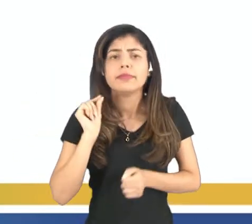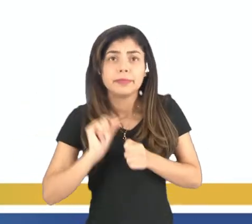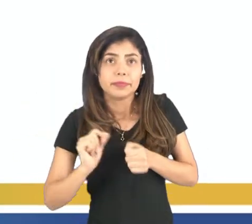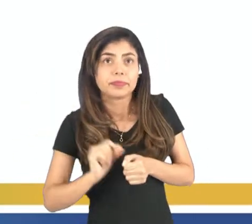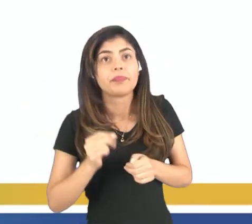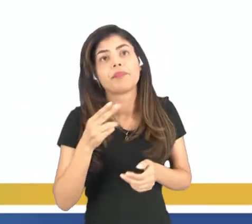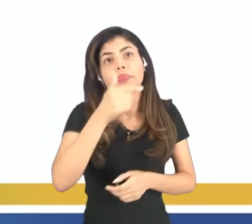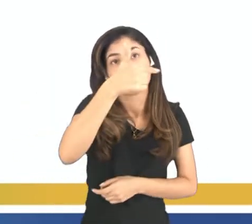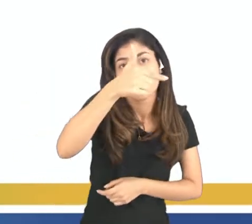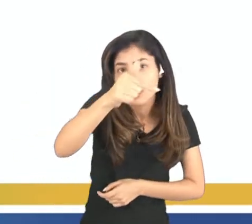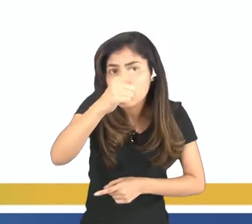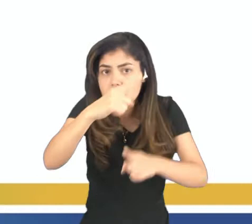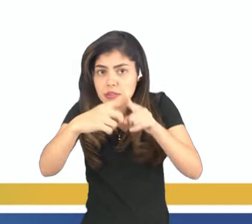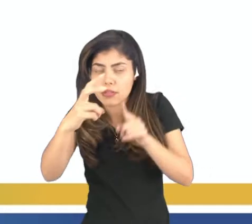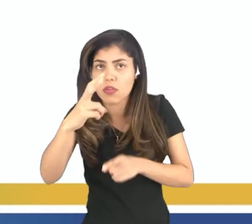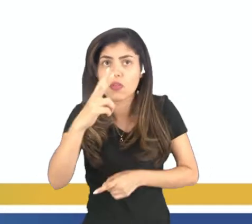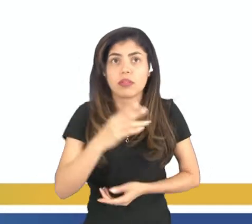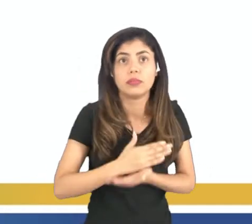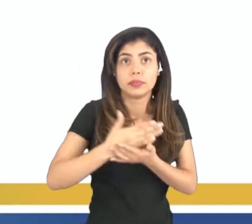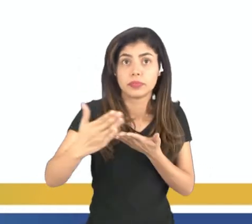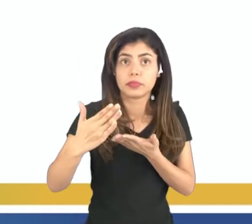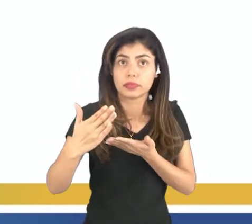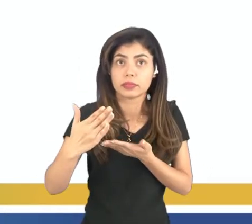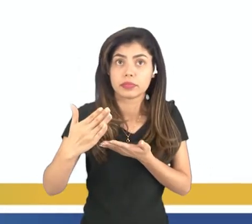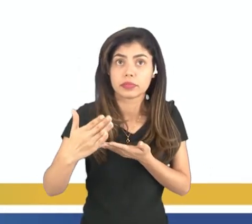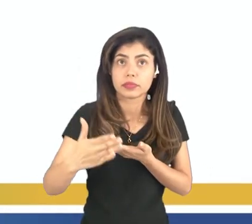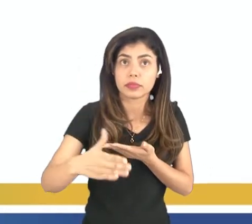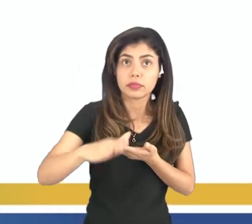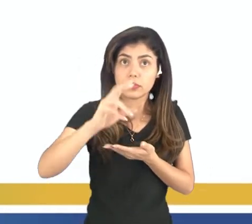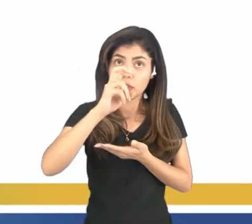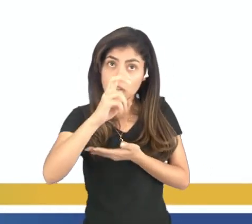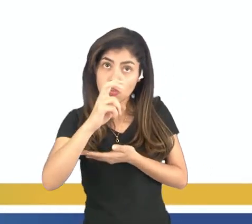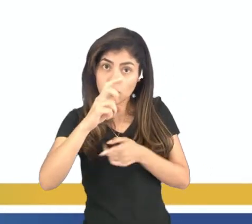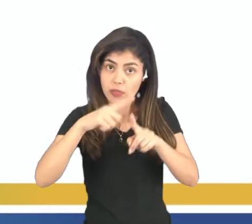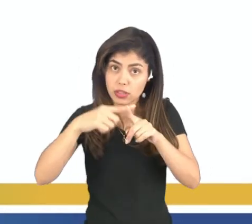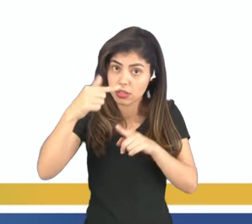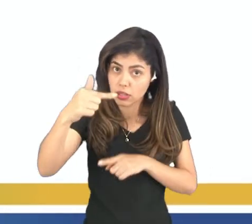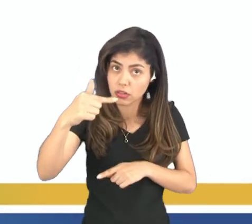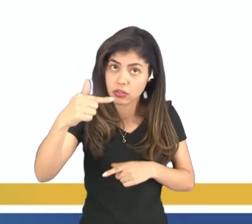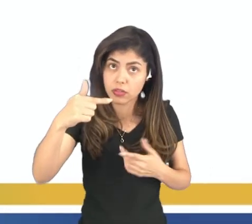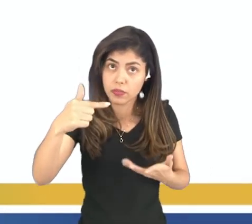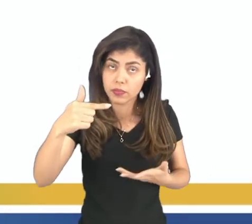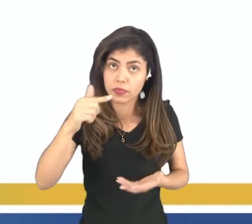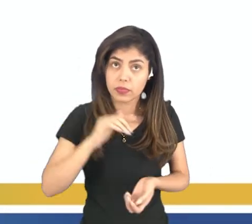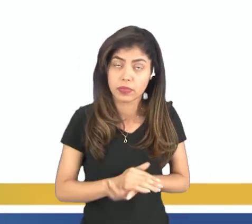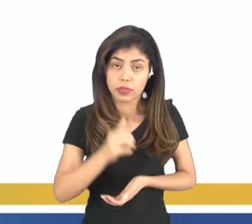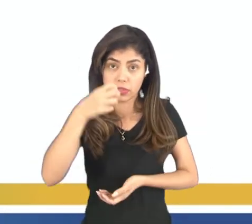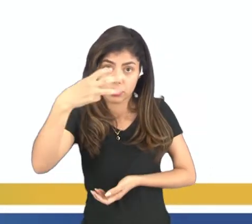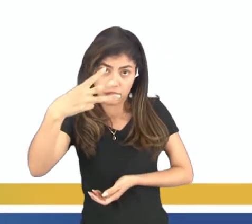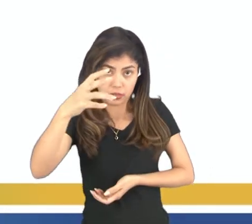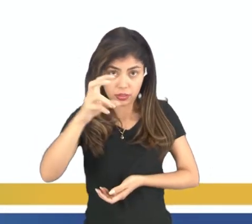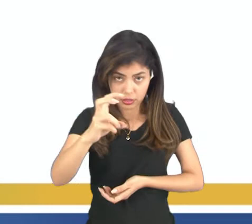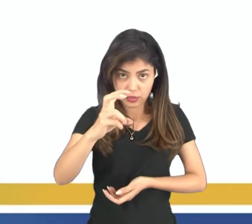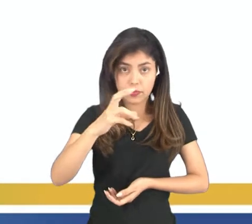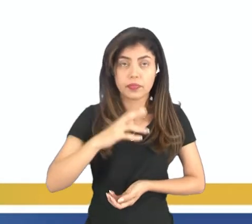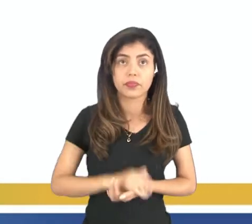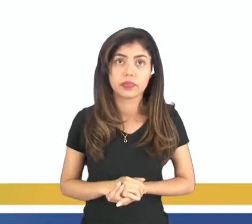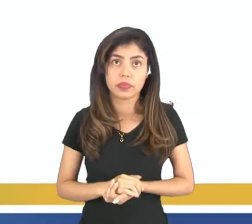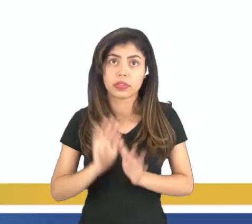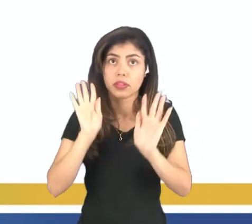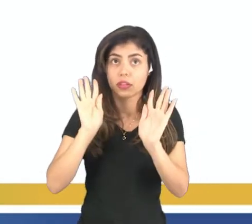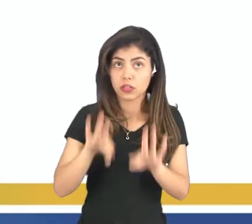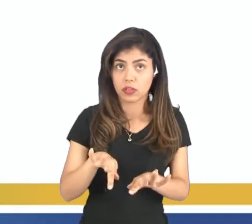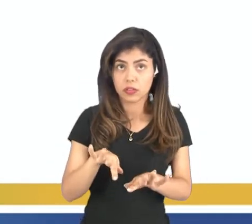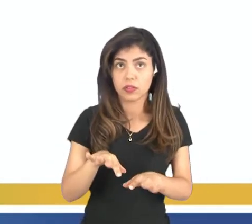fazer então 17 vezes cinco nós vamos começar cinco vezes 7 certo que nós vamos ter 35 Então nós